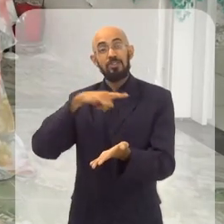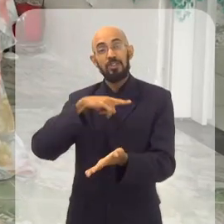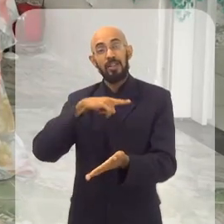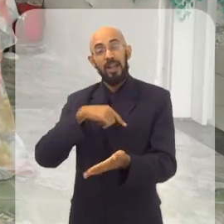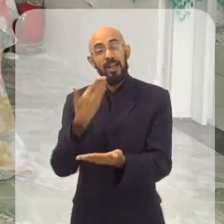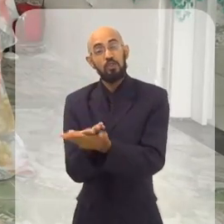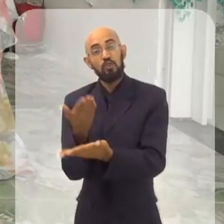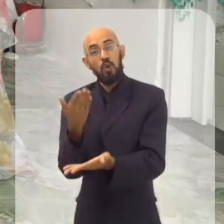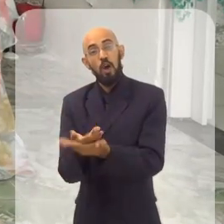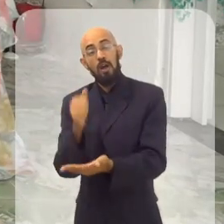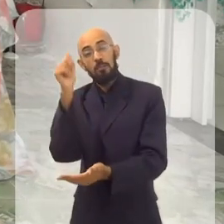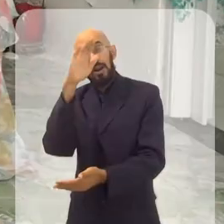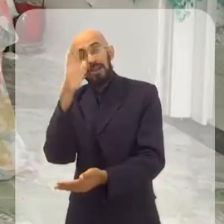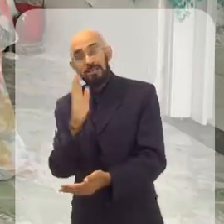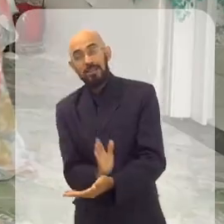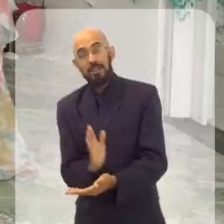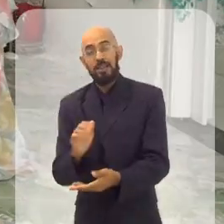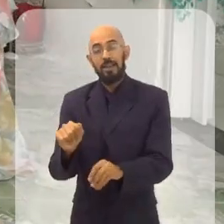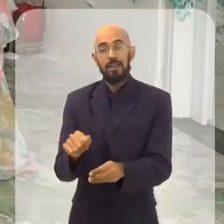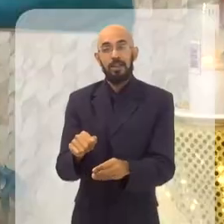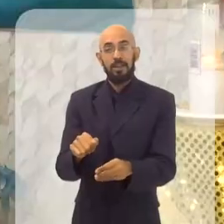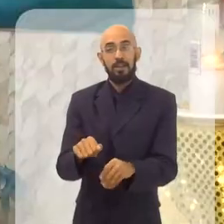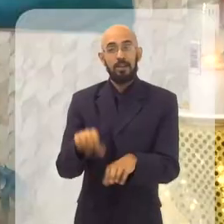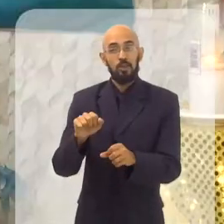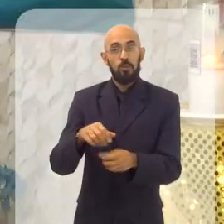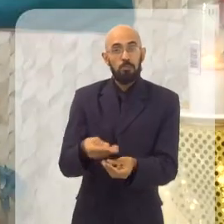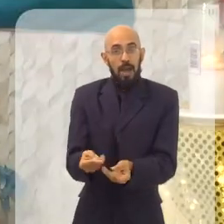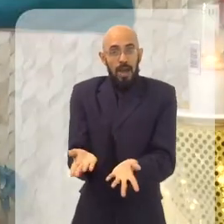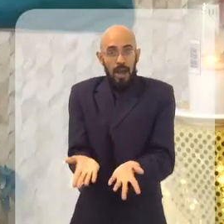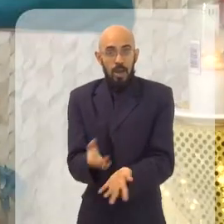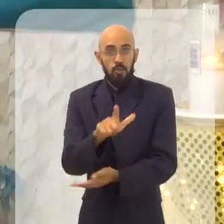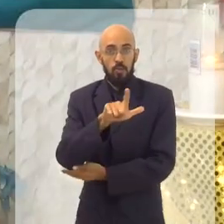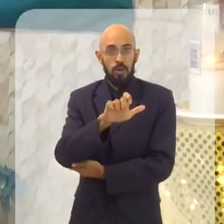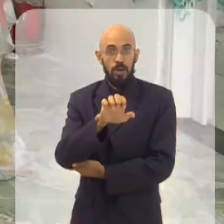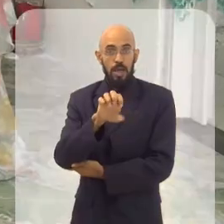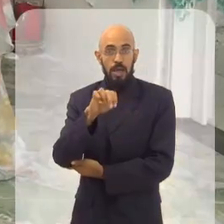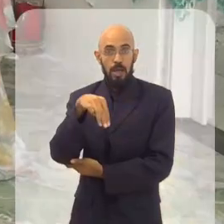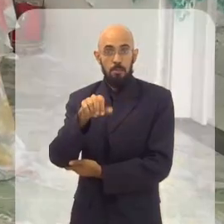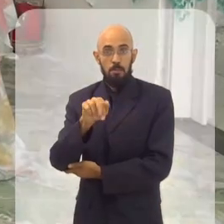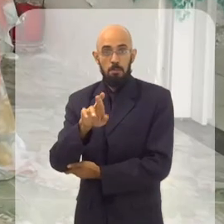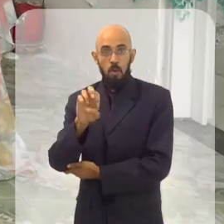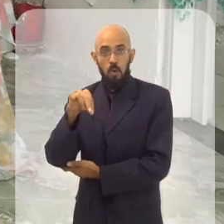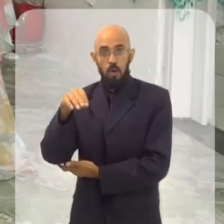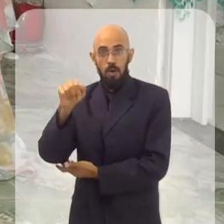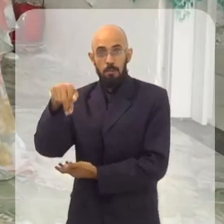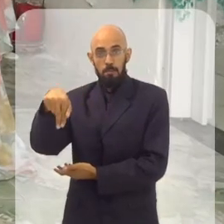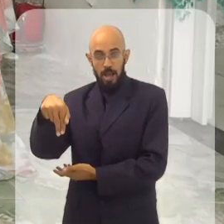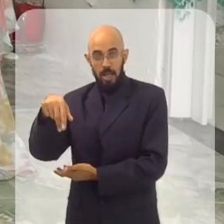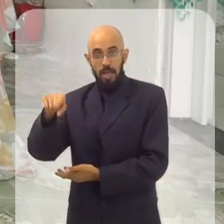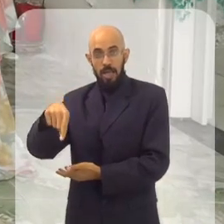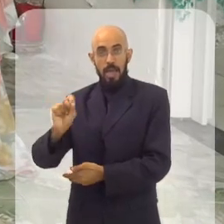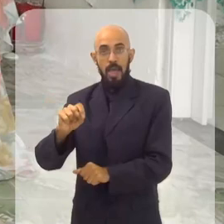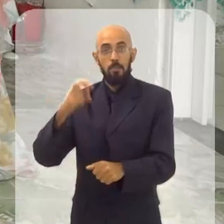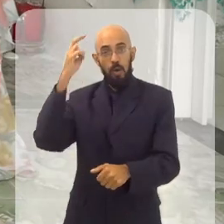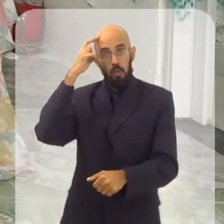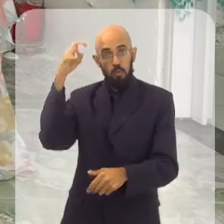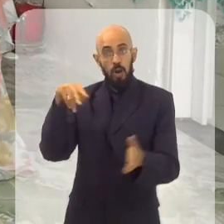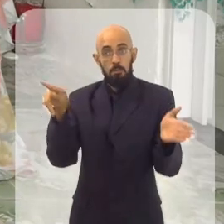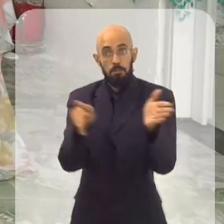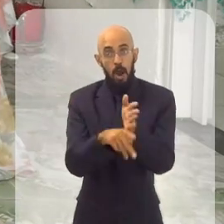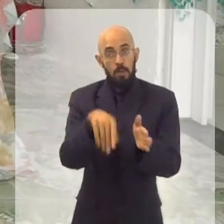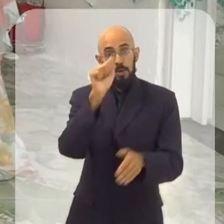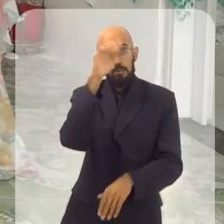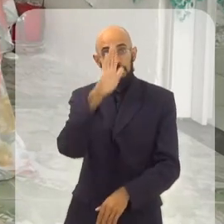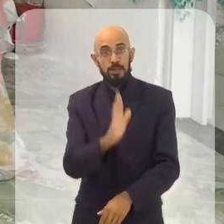escola brasileira do baralho Lenormand. Então, o tarô cigano é uma escola brasileira, quer dizer, uma tradição da